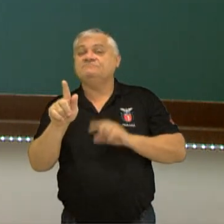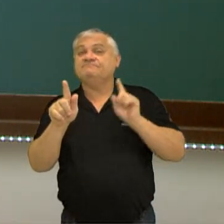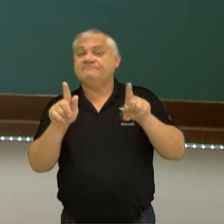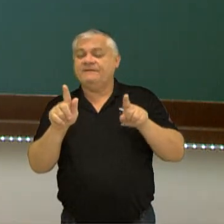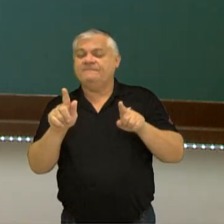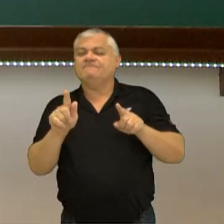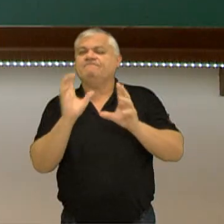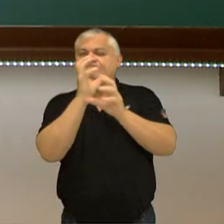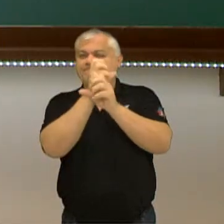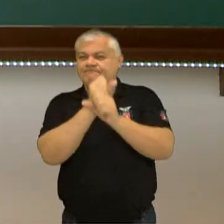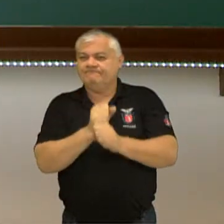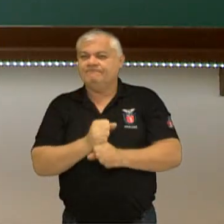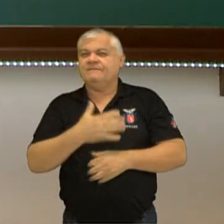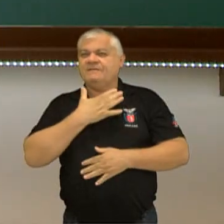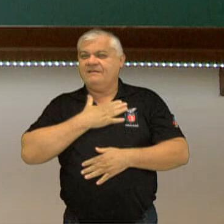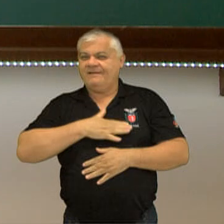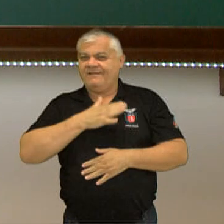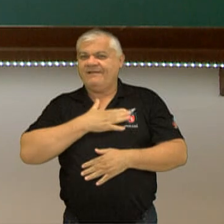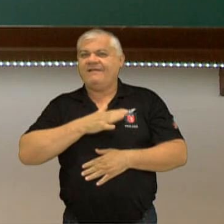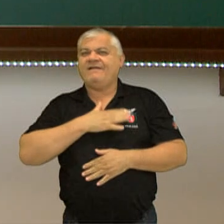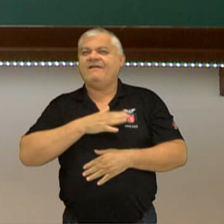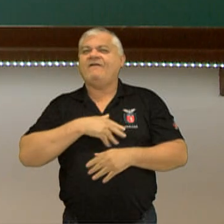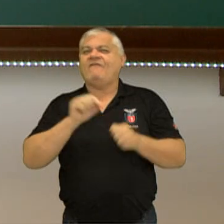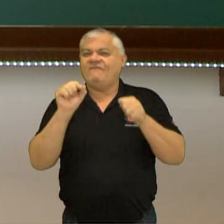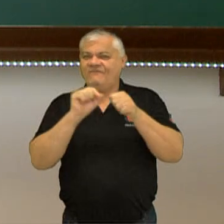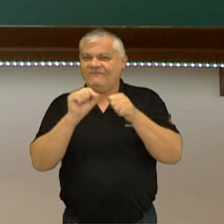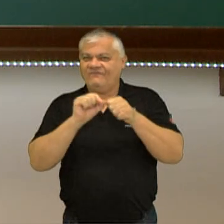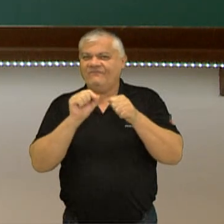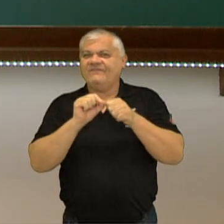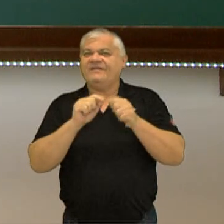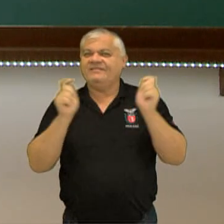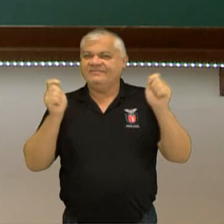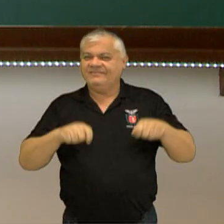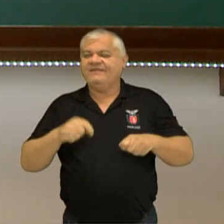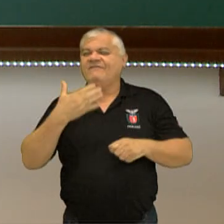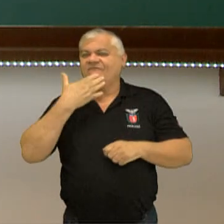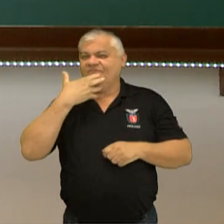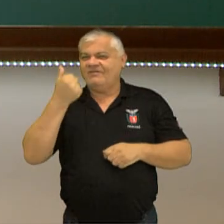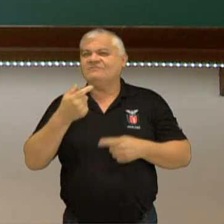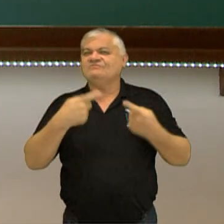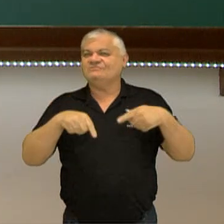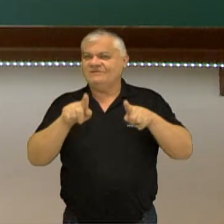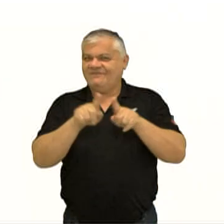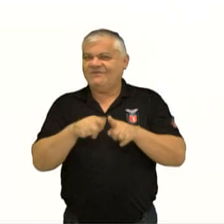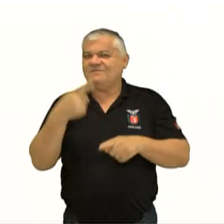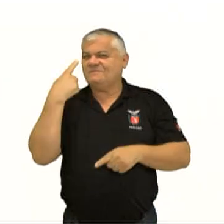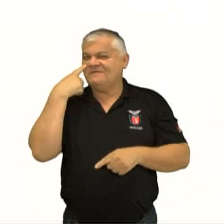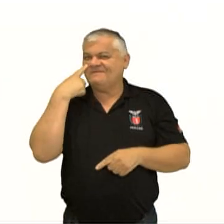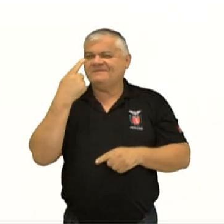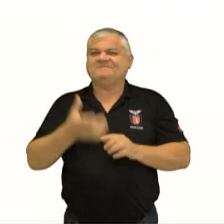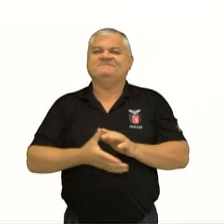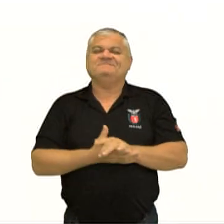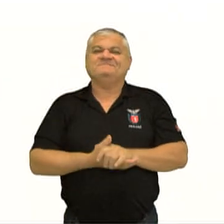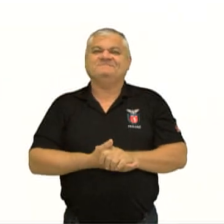tangente. Tá super tranquilo esse exercício, faça aí porque está fácil, a gente já volta para verificar ele.